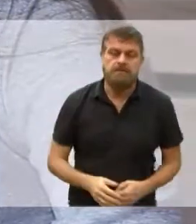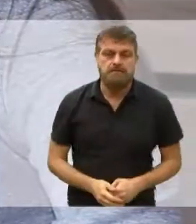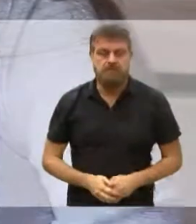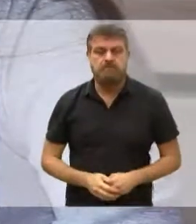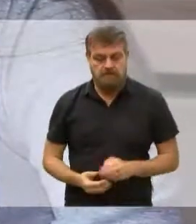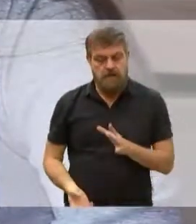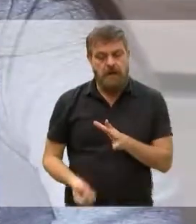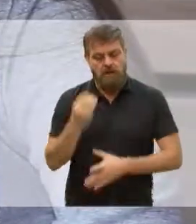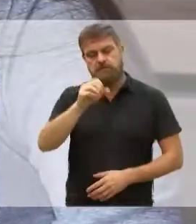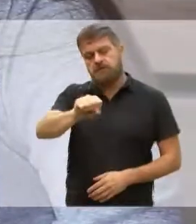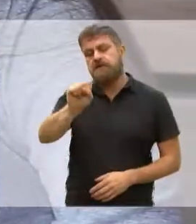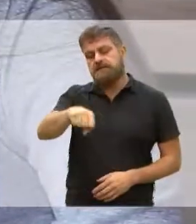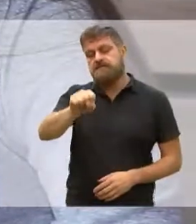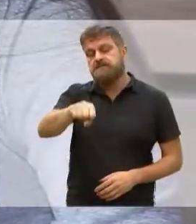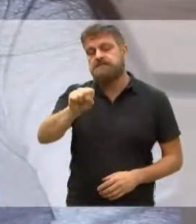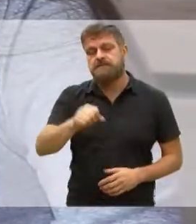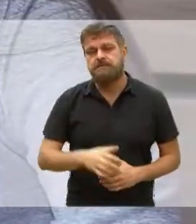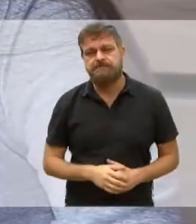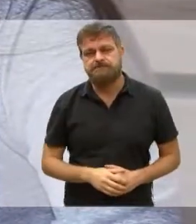Isso acontece bastante.